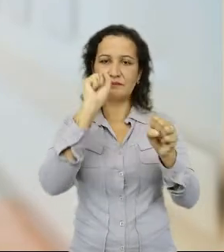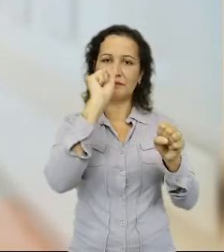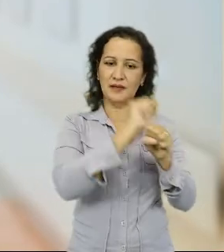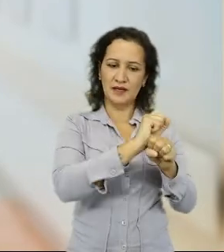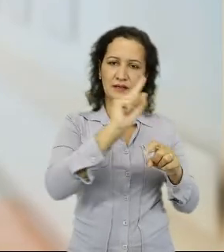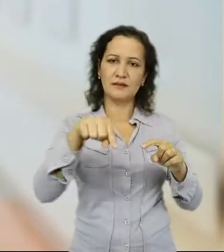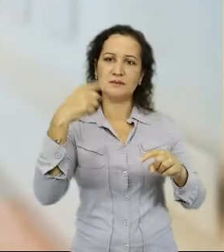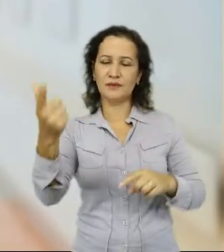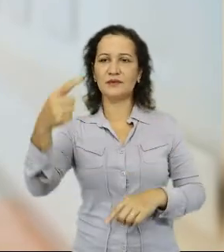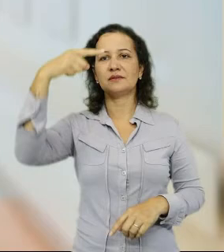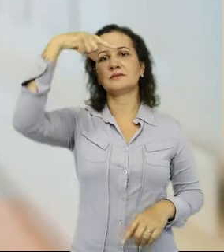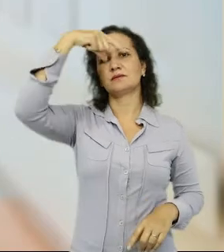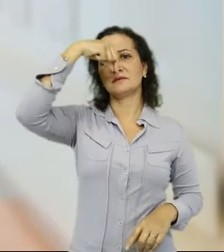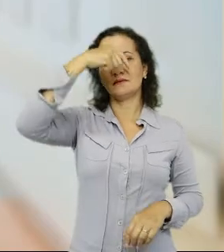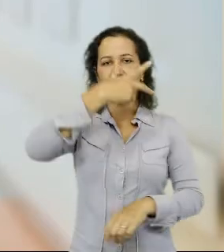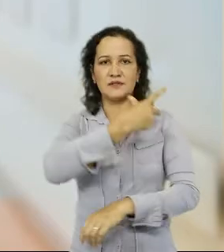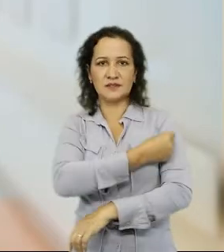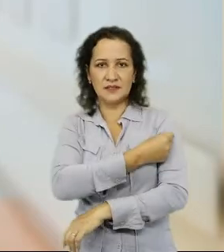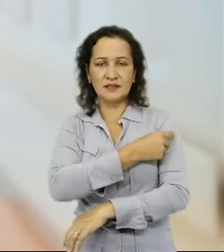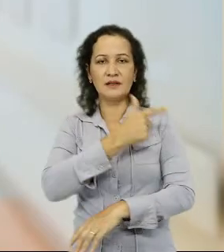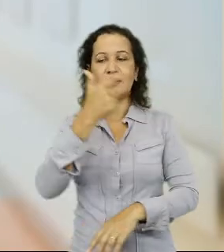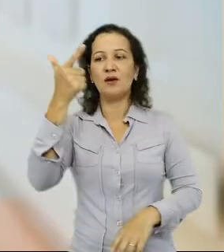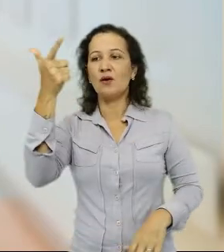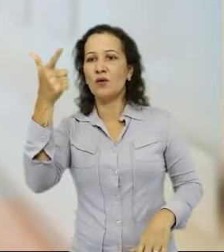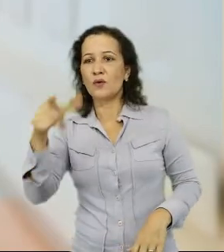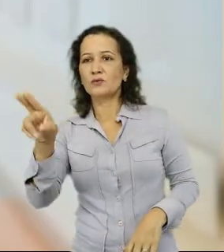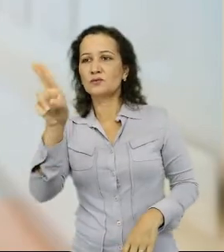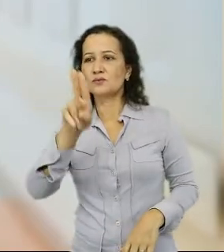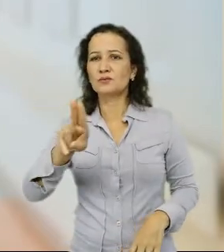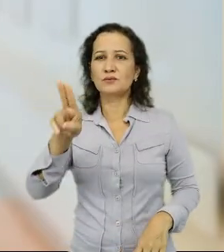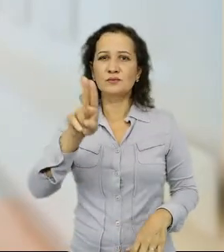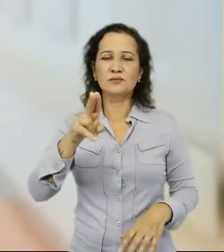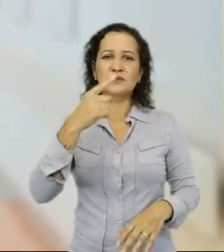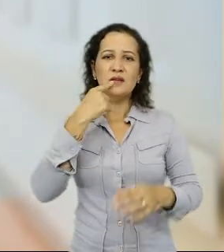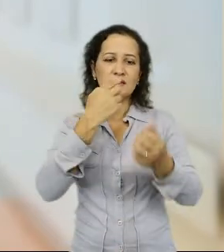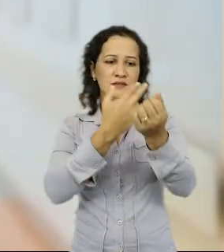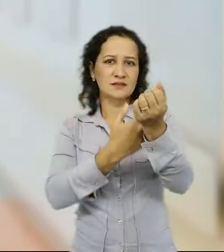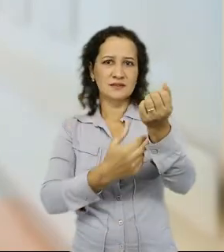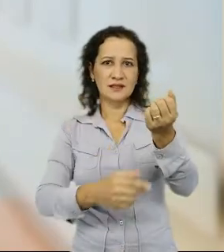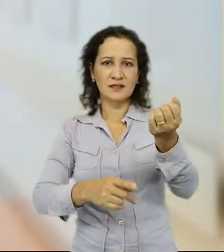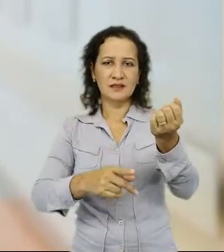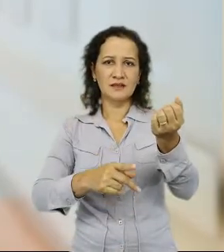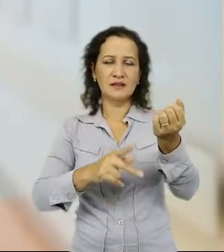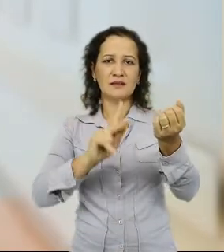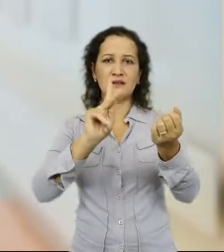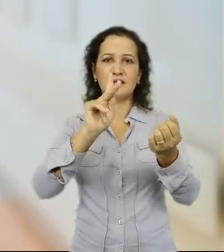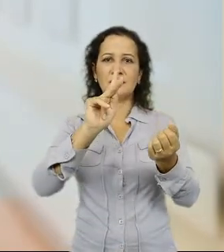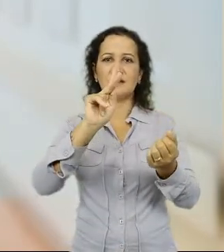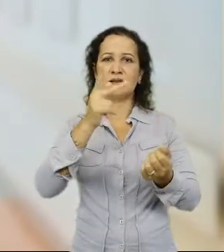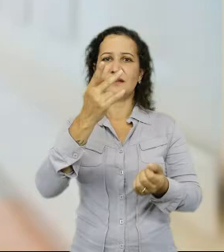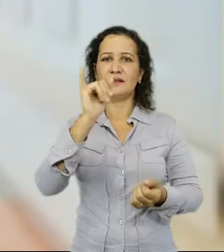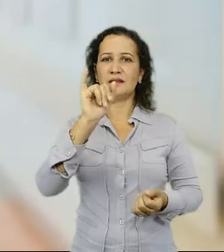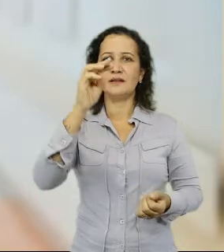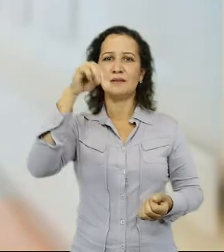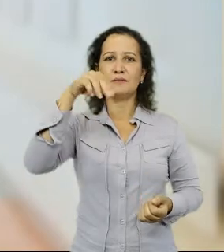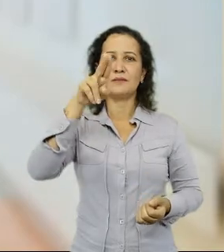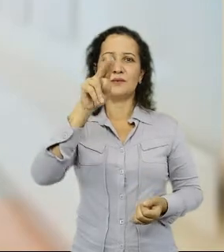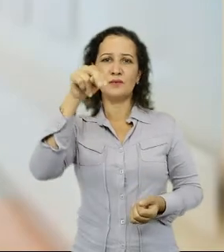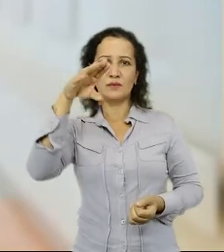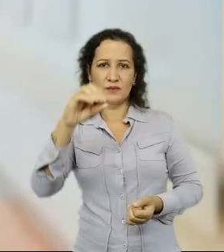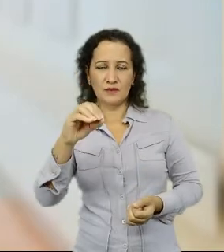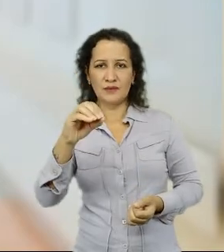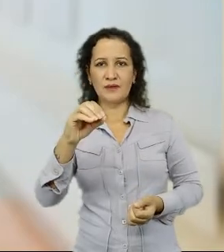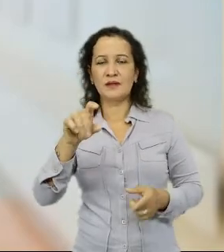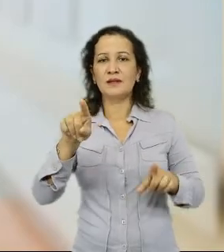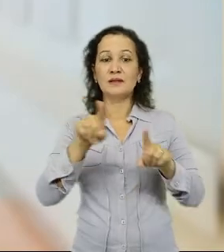receber imunoglobulina, sangue ou hemoderivados, não vacine com vacinas de agentes vivos atenuados, nas